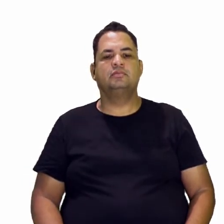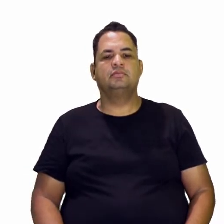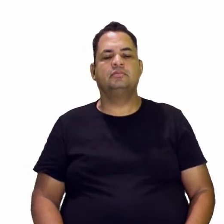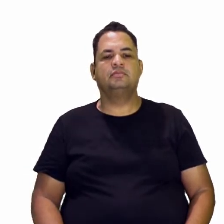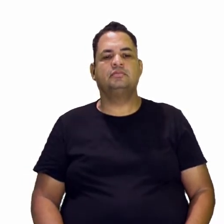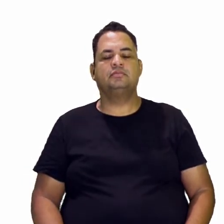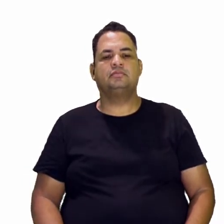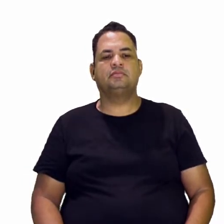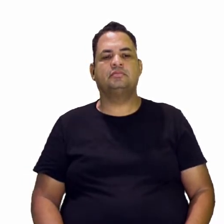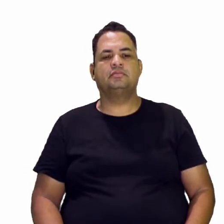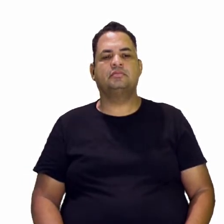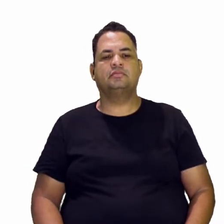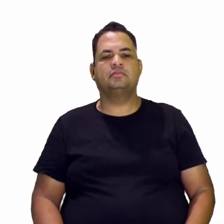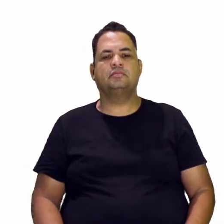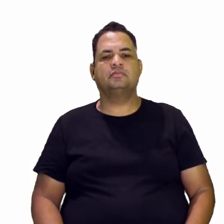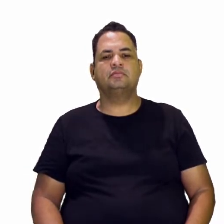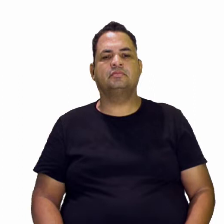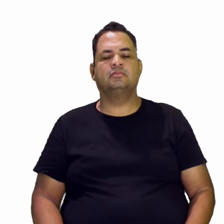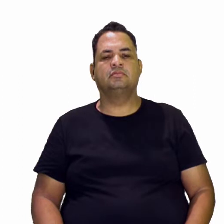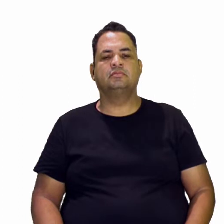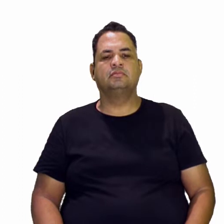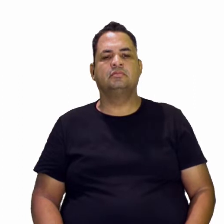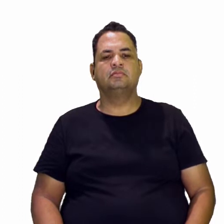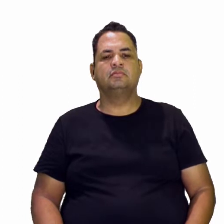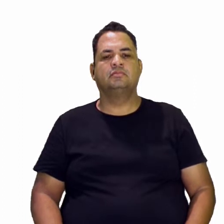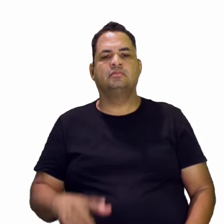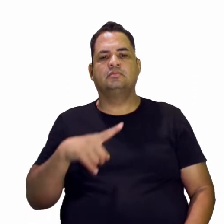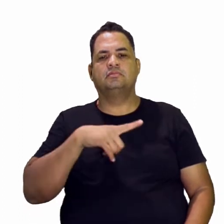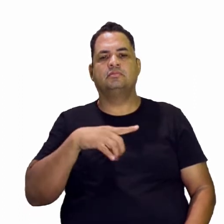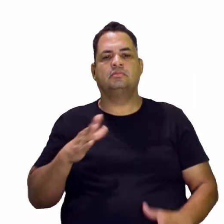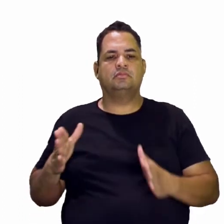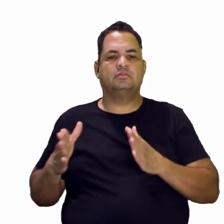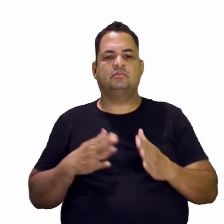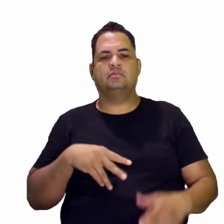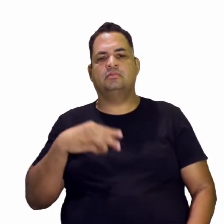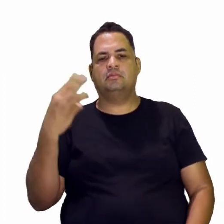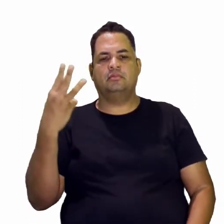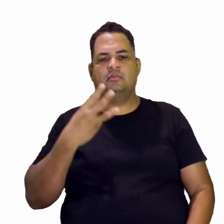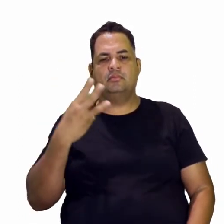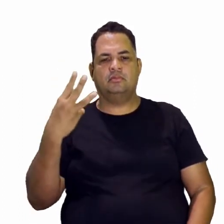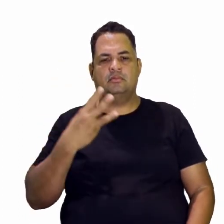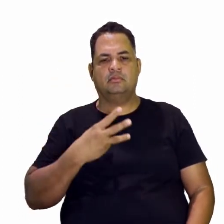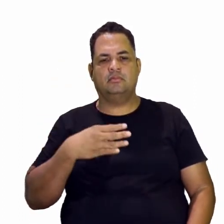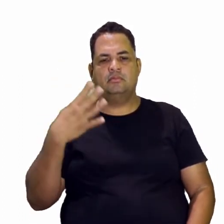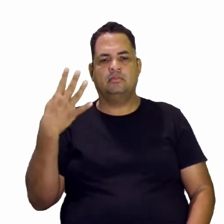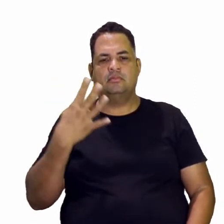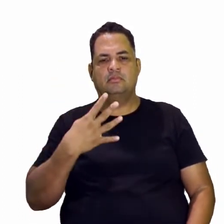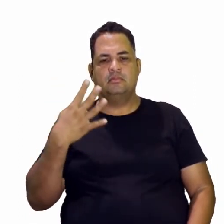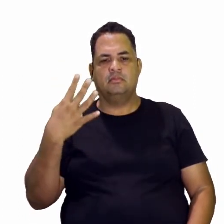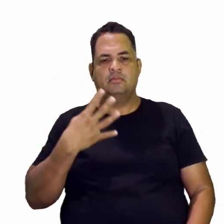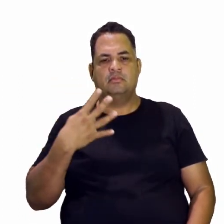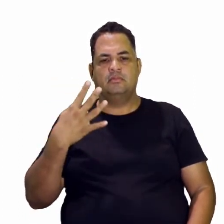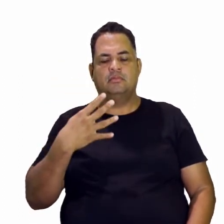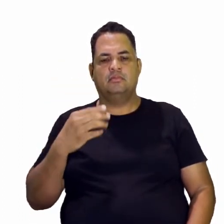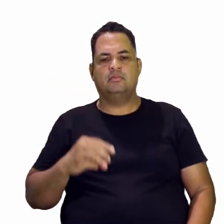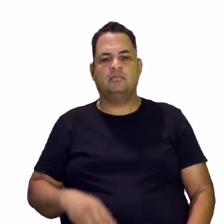aí, você tem os períodos terciário,